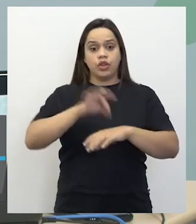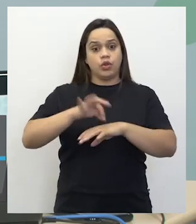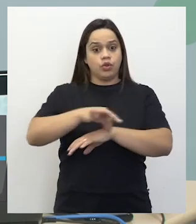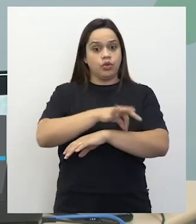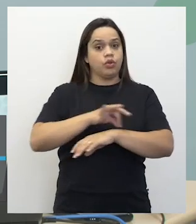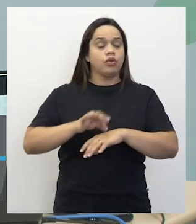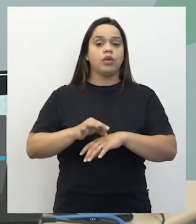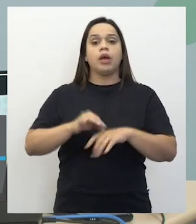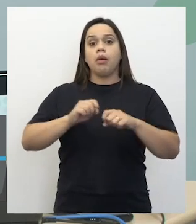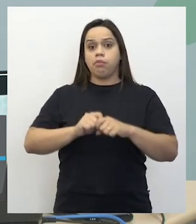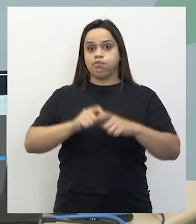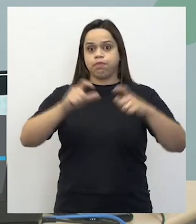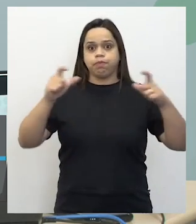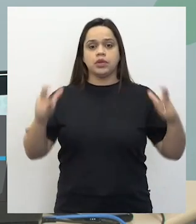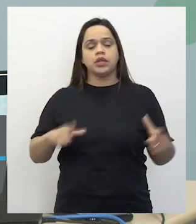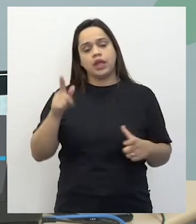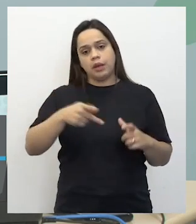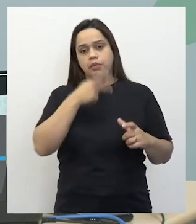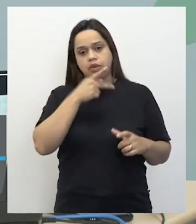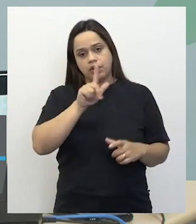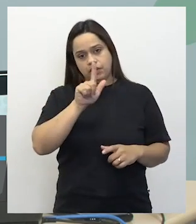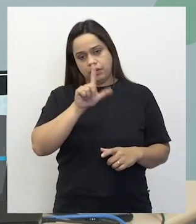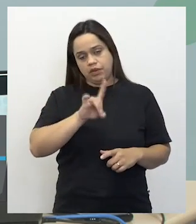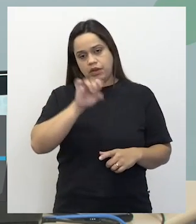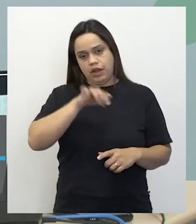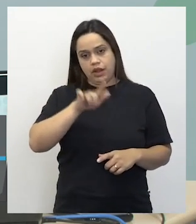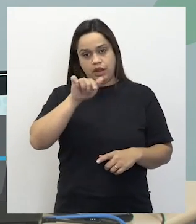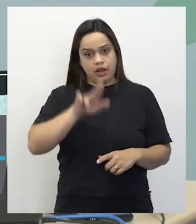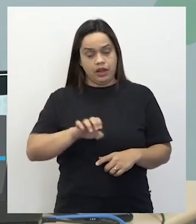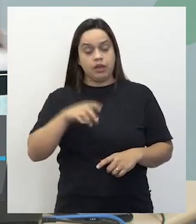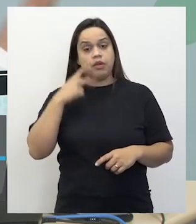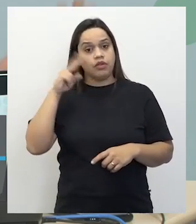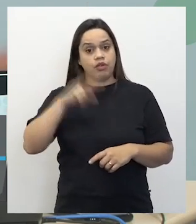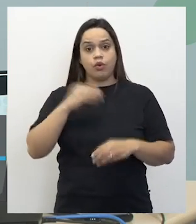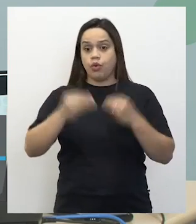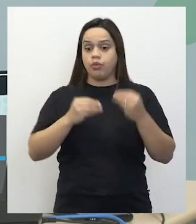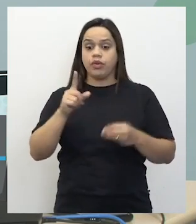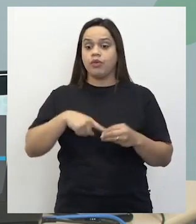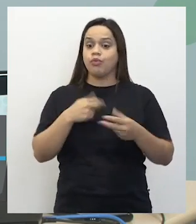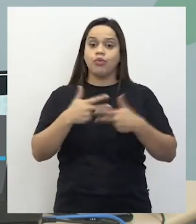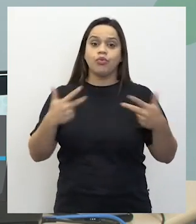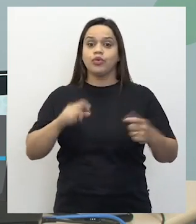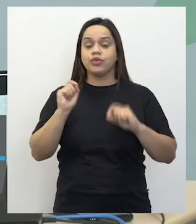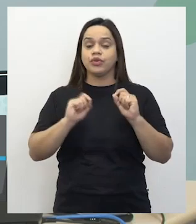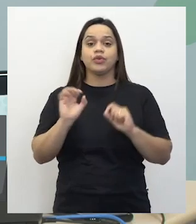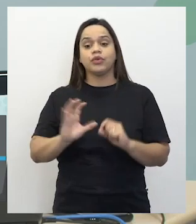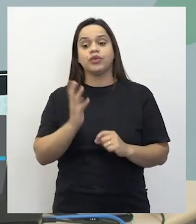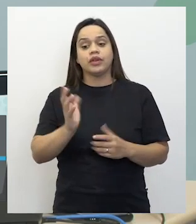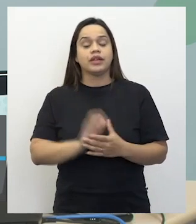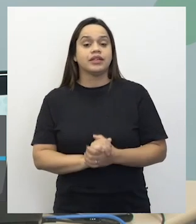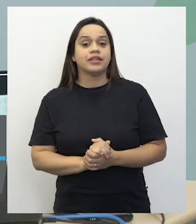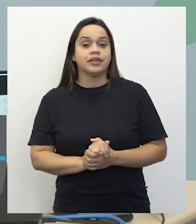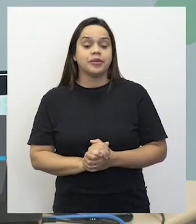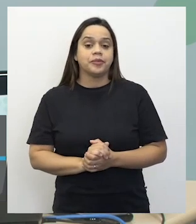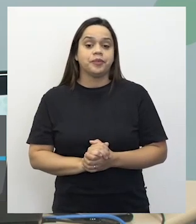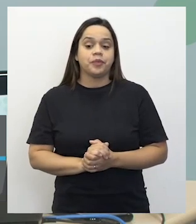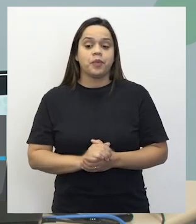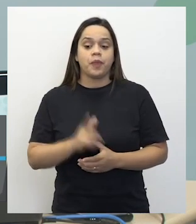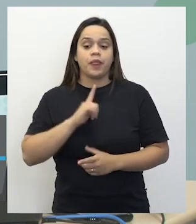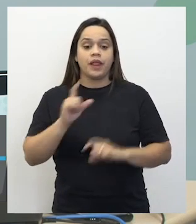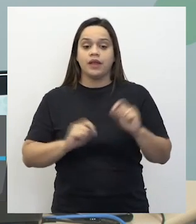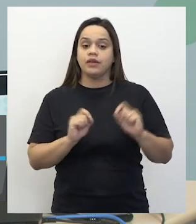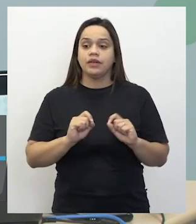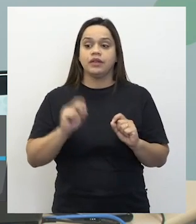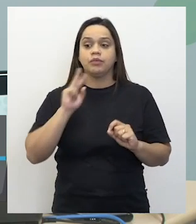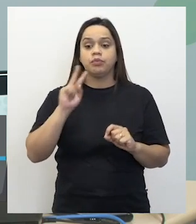como a dengue, por exemplo. Verdade. Né? Então, só para a gente ter uma ideia de como uma coisa pode, né? Mas, então, por que eu